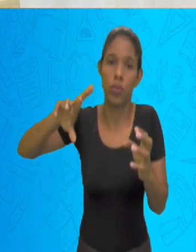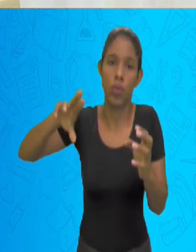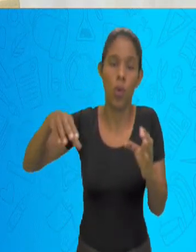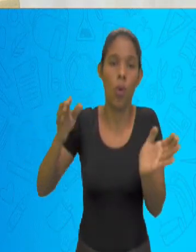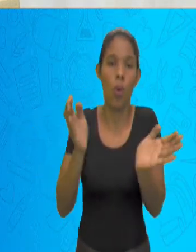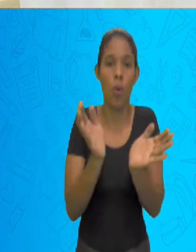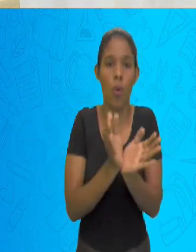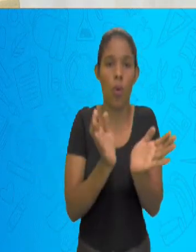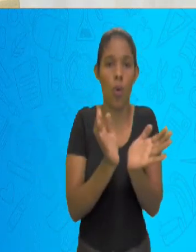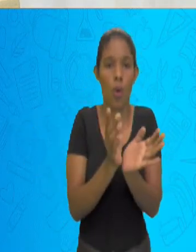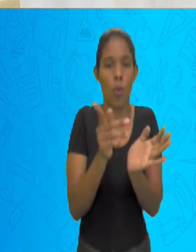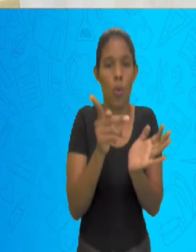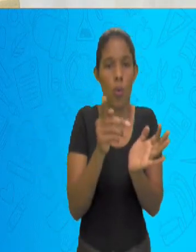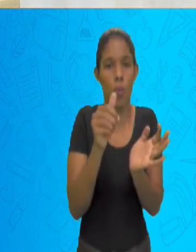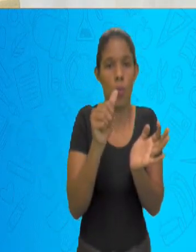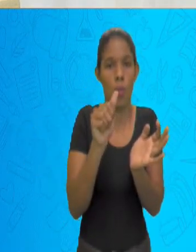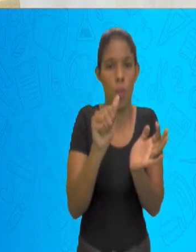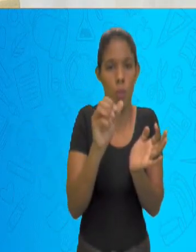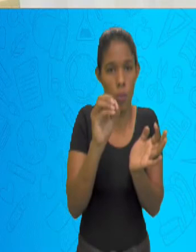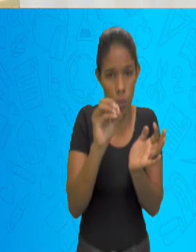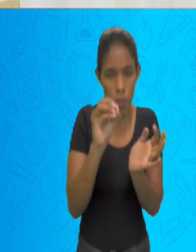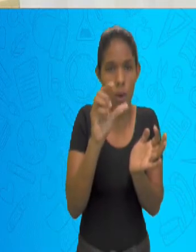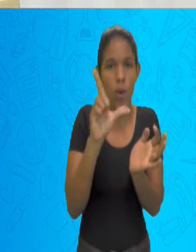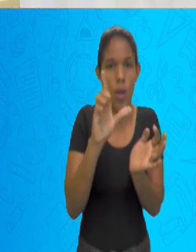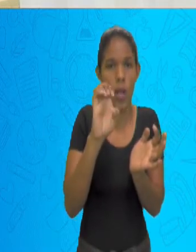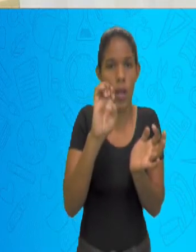dos poliedros.